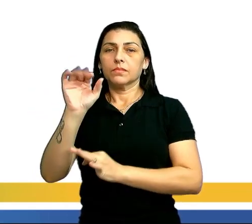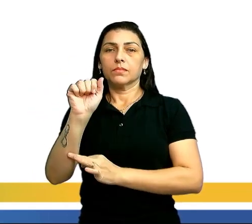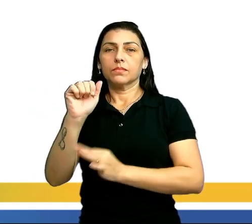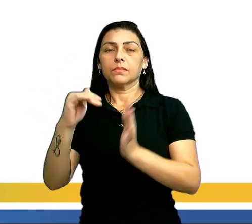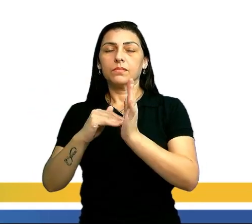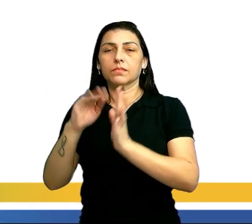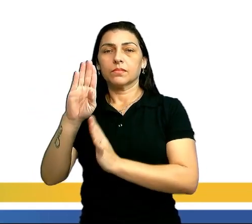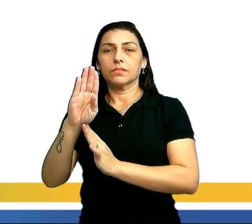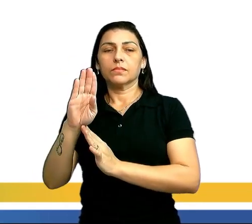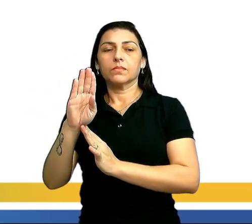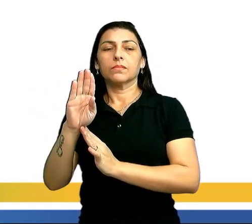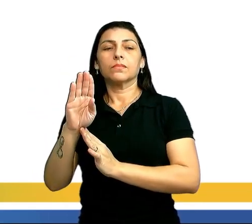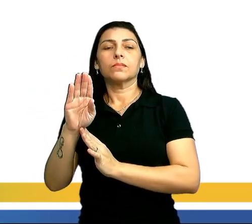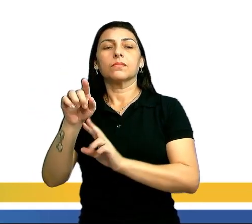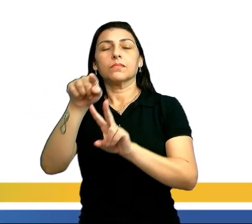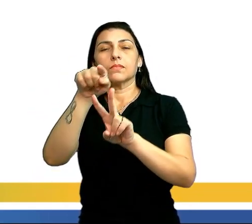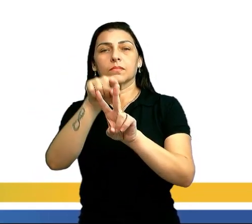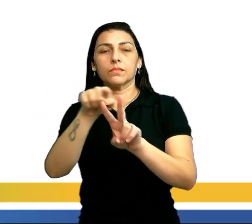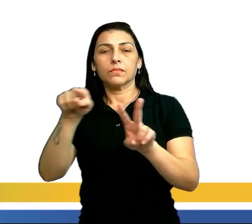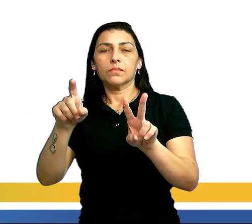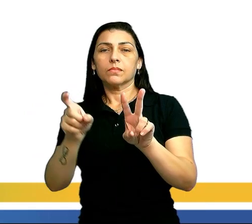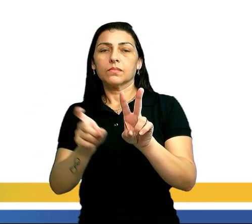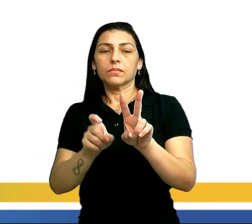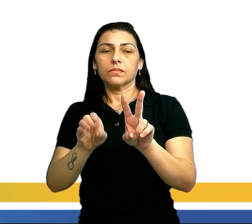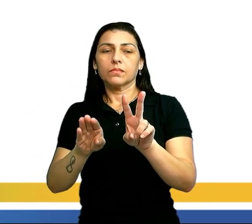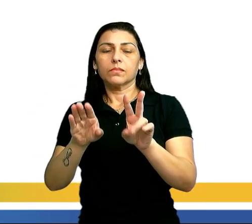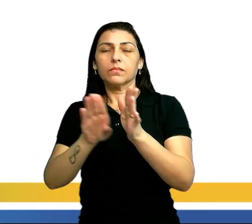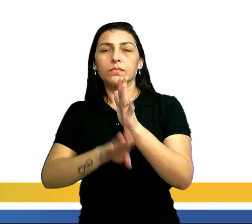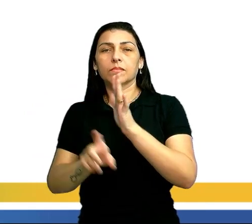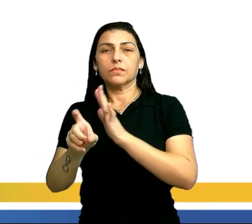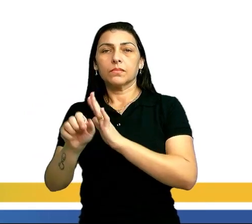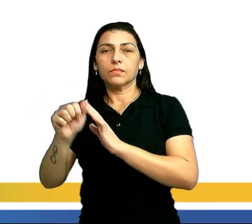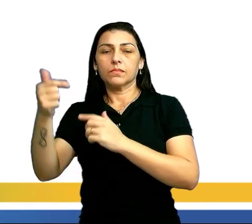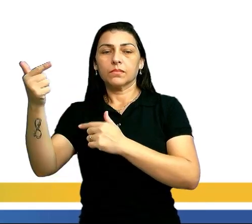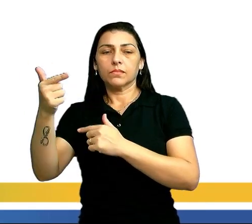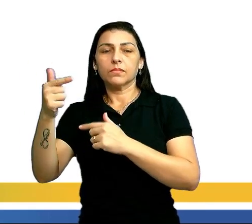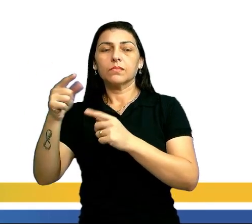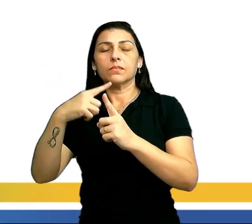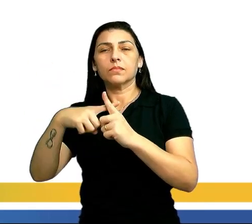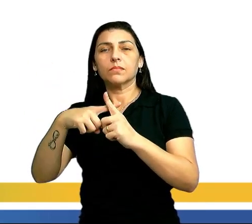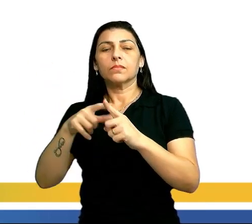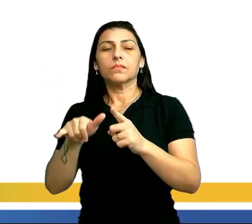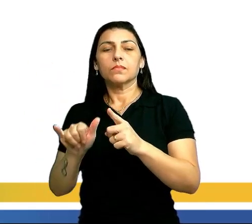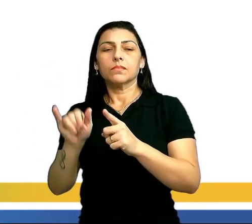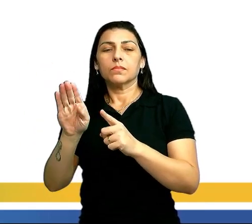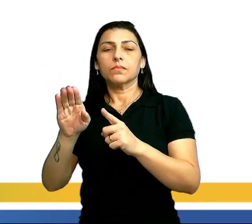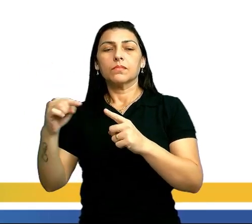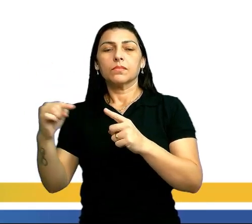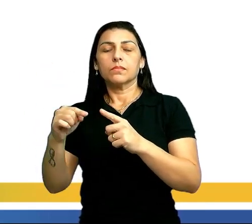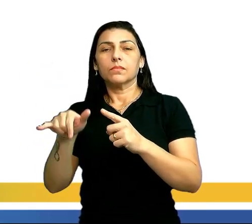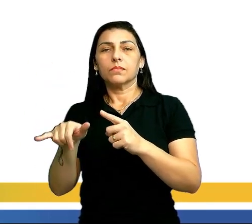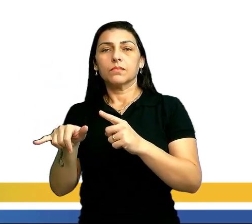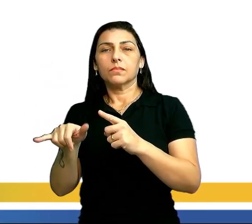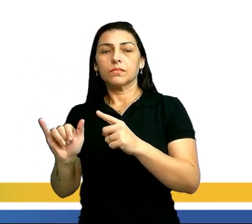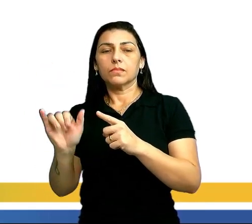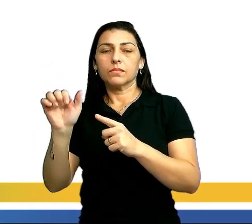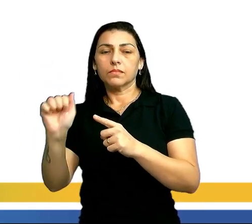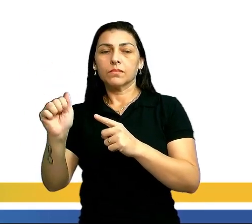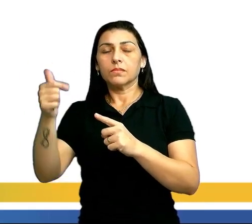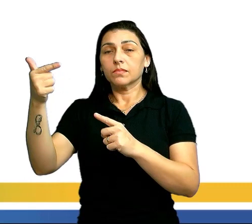a raiz de xb menos xa ao quadrado mais yb menos